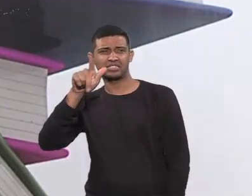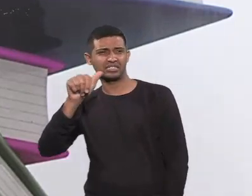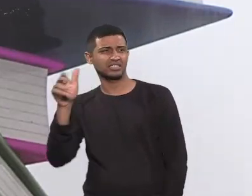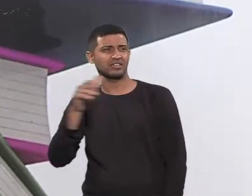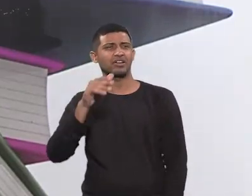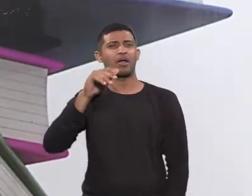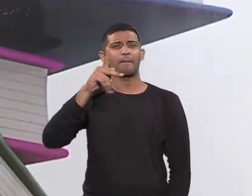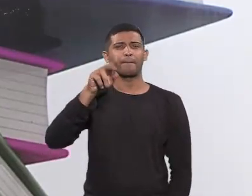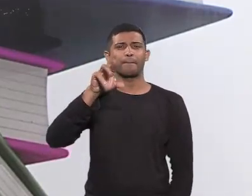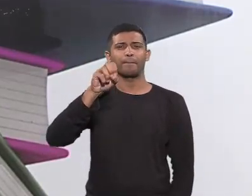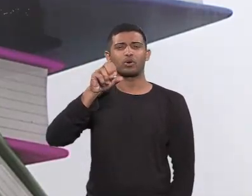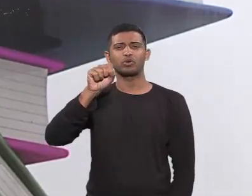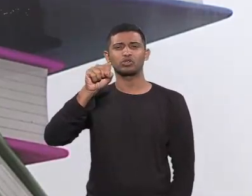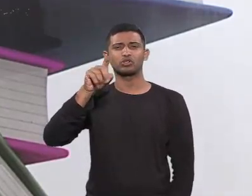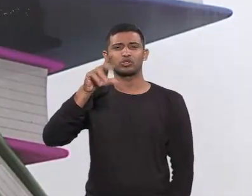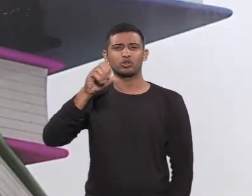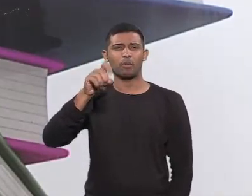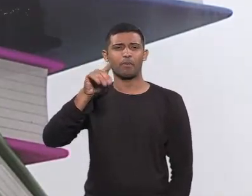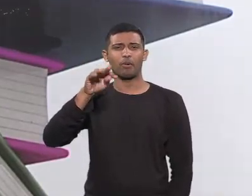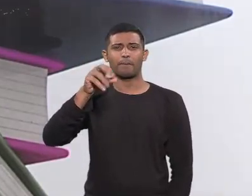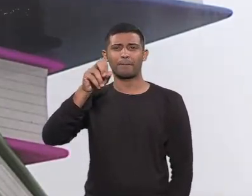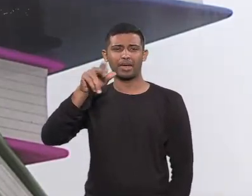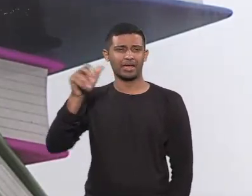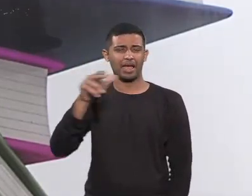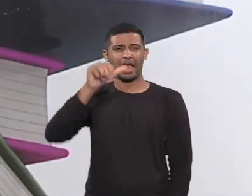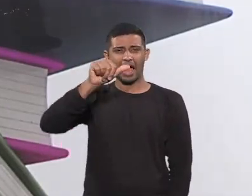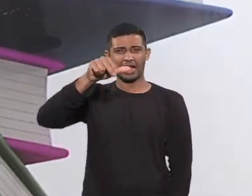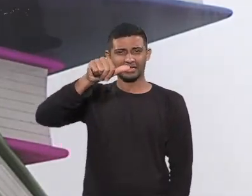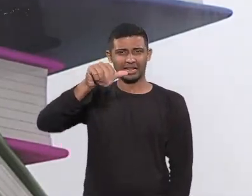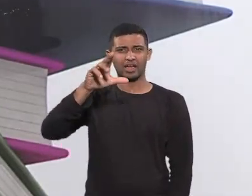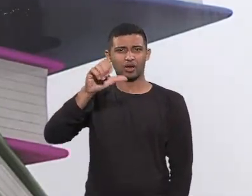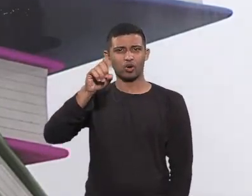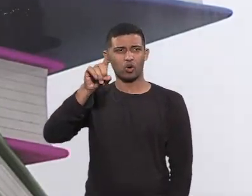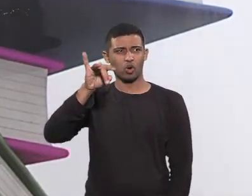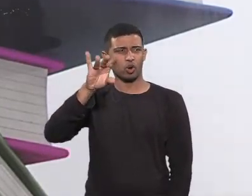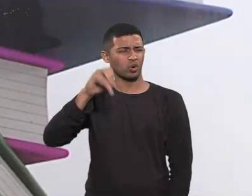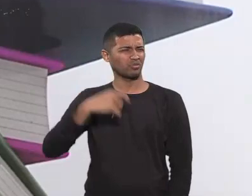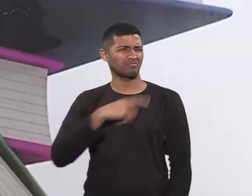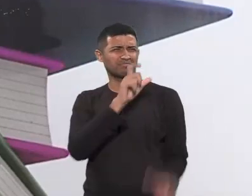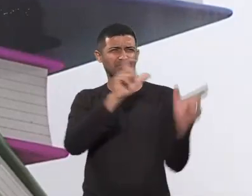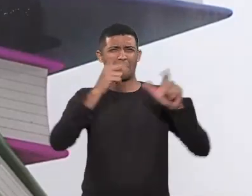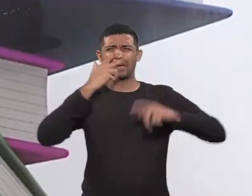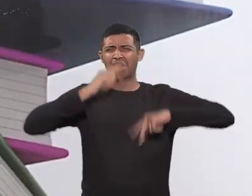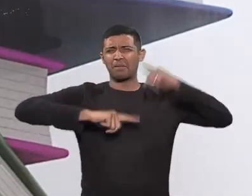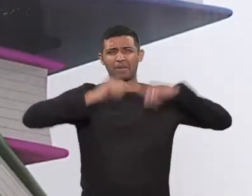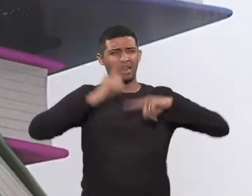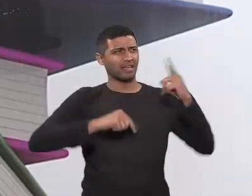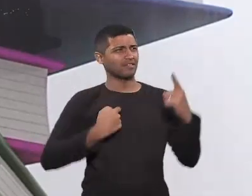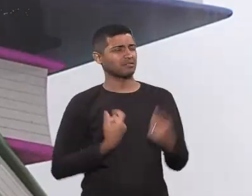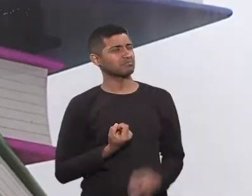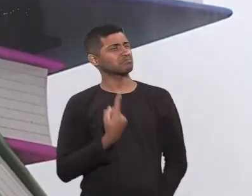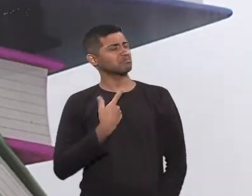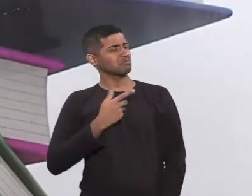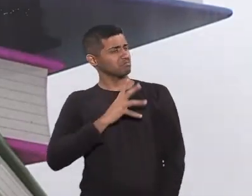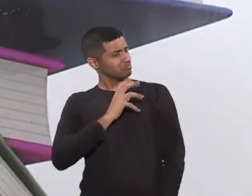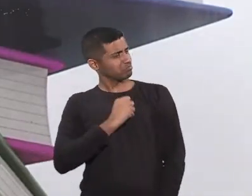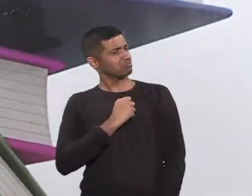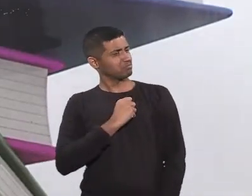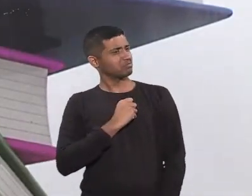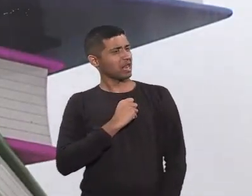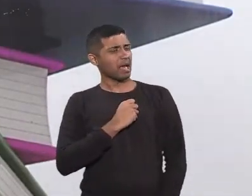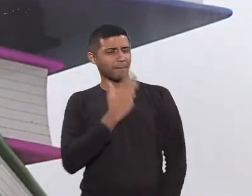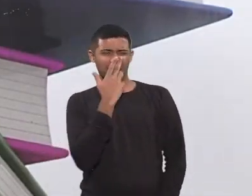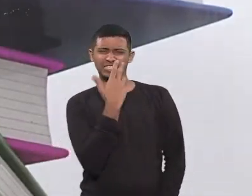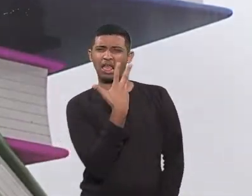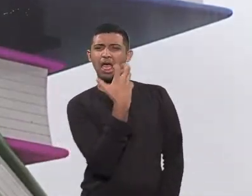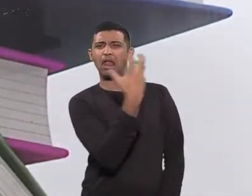prosopopeia, anacoluto. Cada palavrão me amarro. Acho que a esquisitice me atrai. Quem inventou